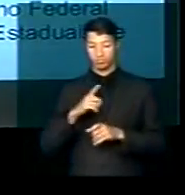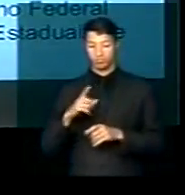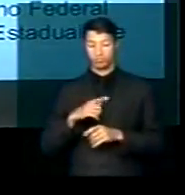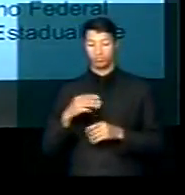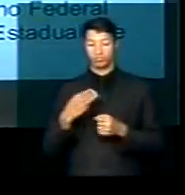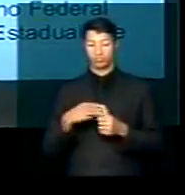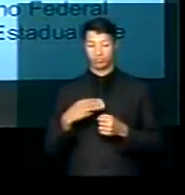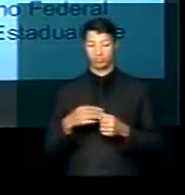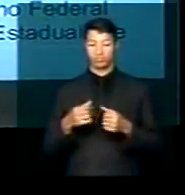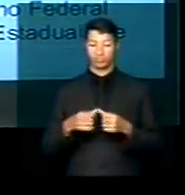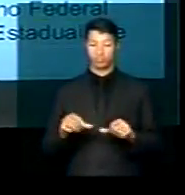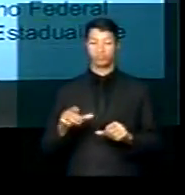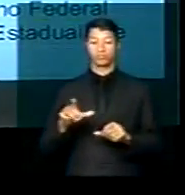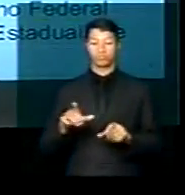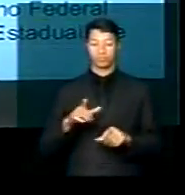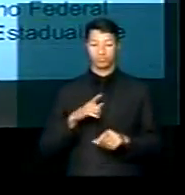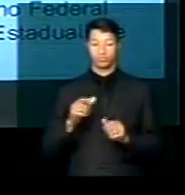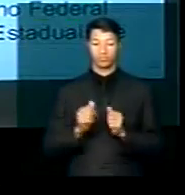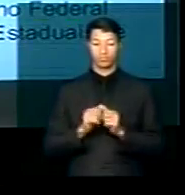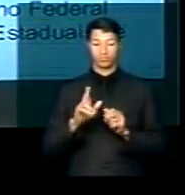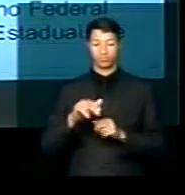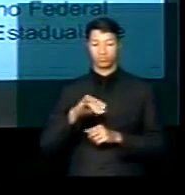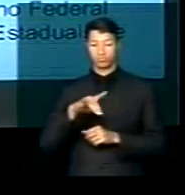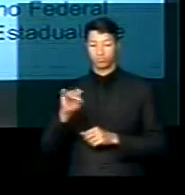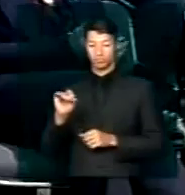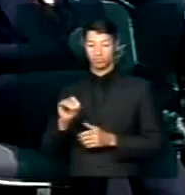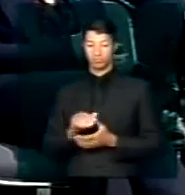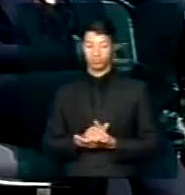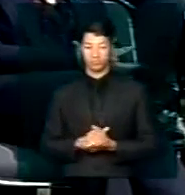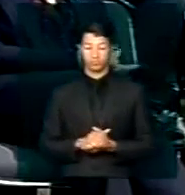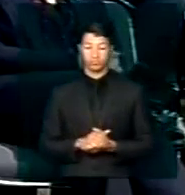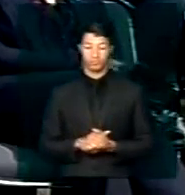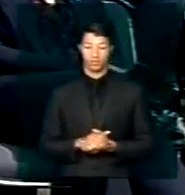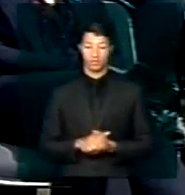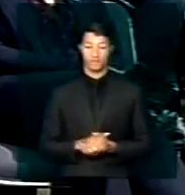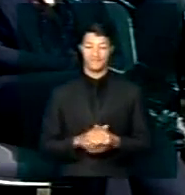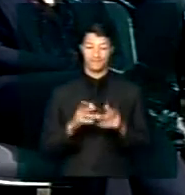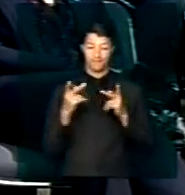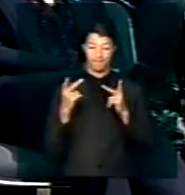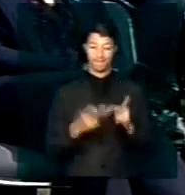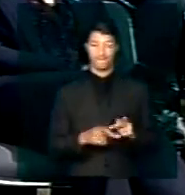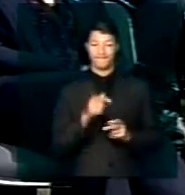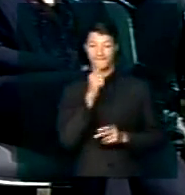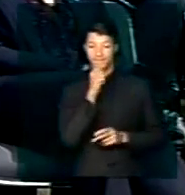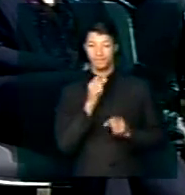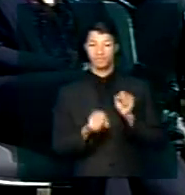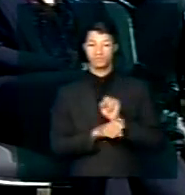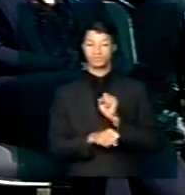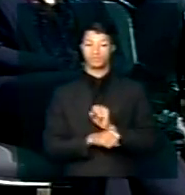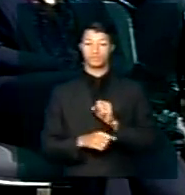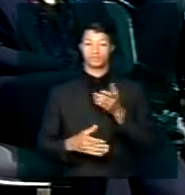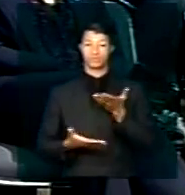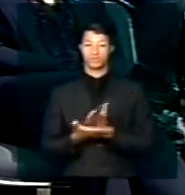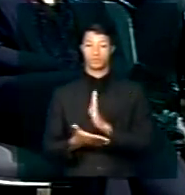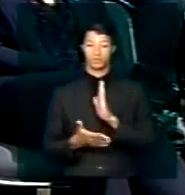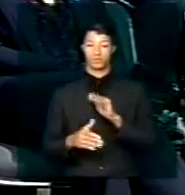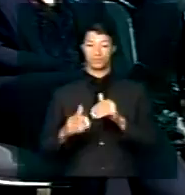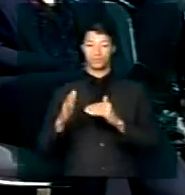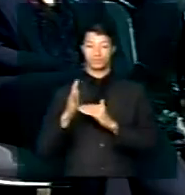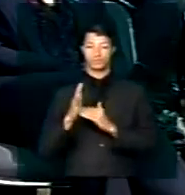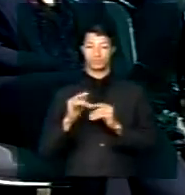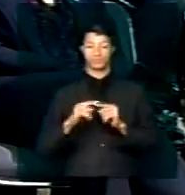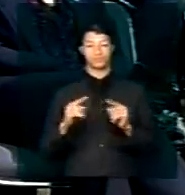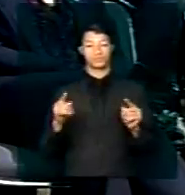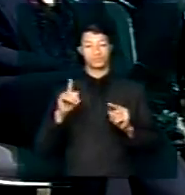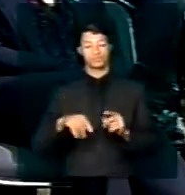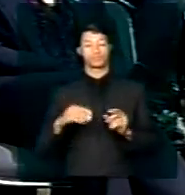que os municípios e estados têm com a União. Esse projeto ainda aguarda a aprovação do Senado,